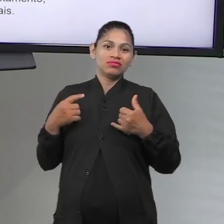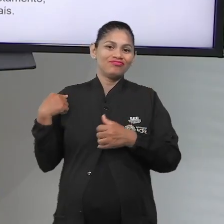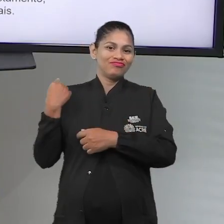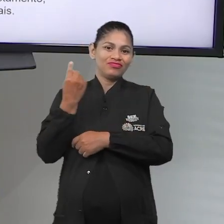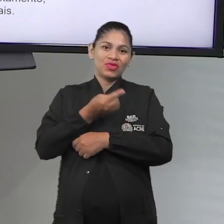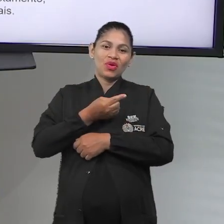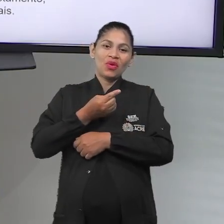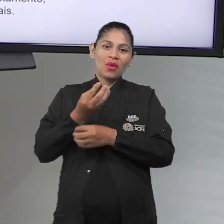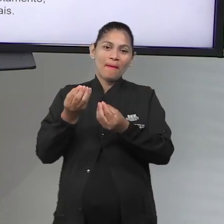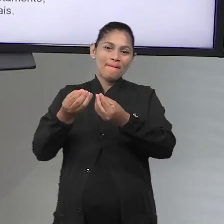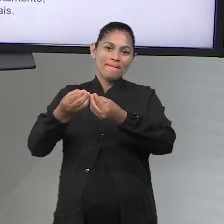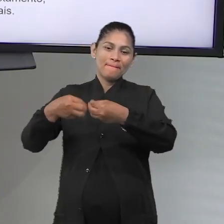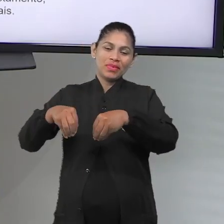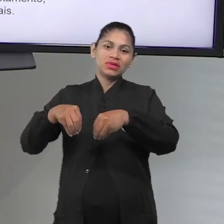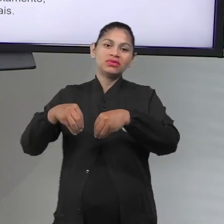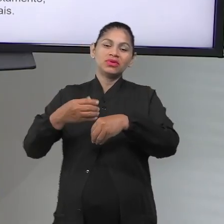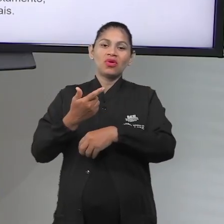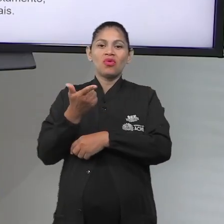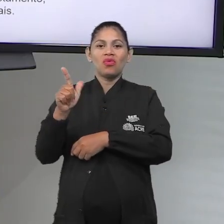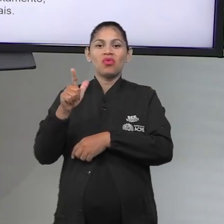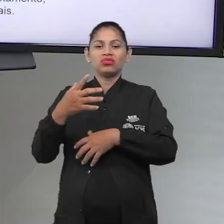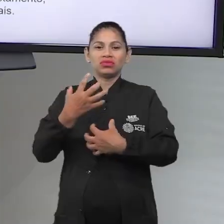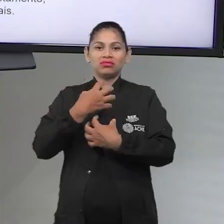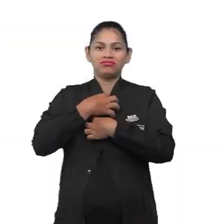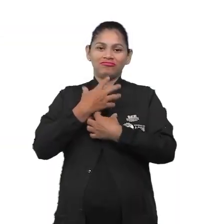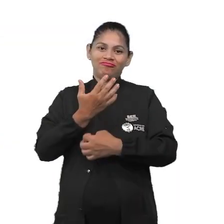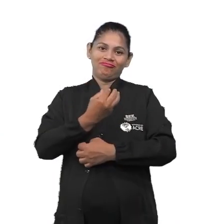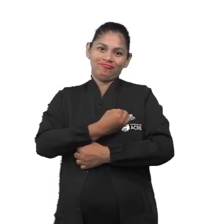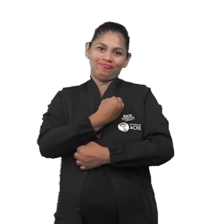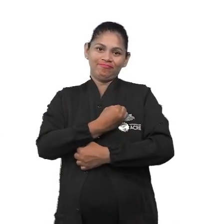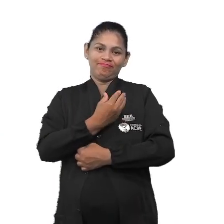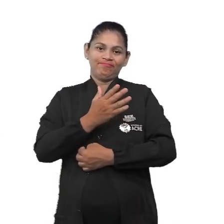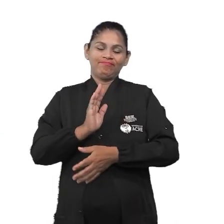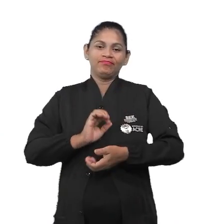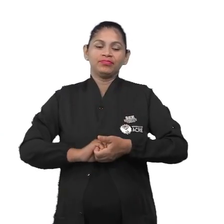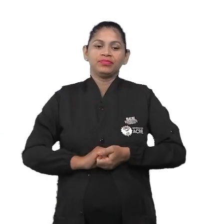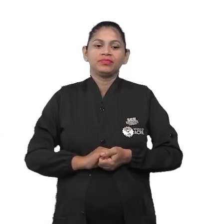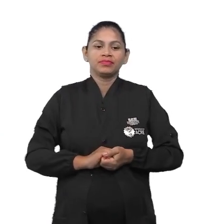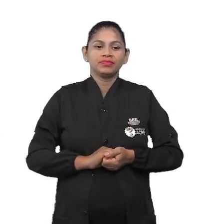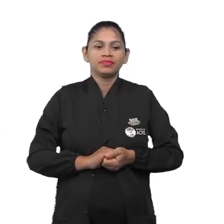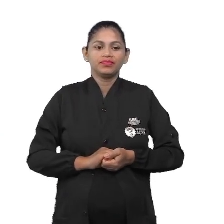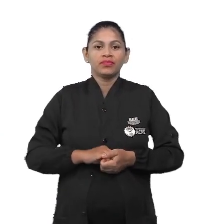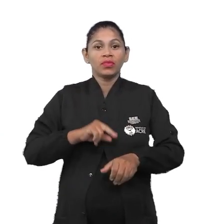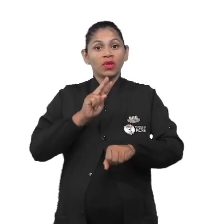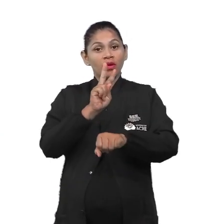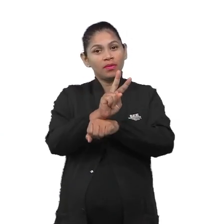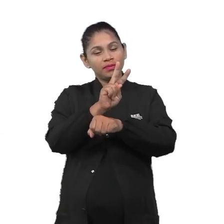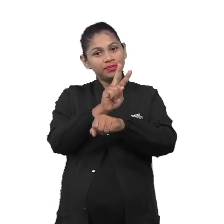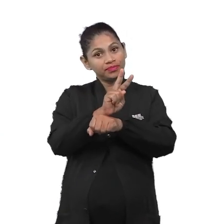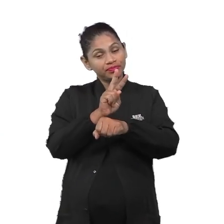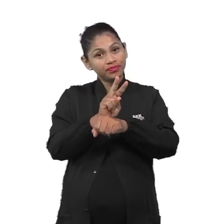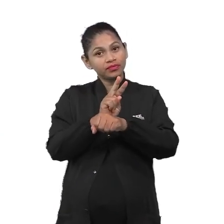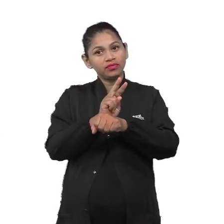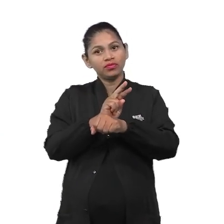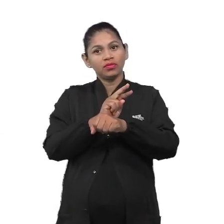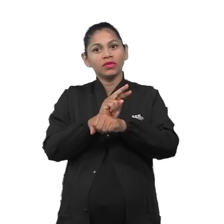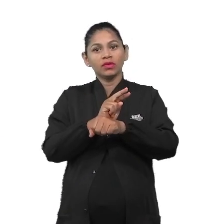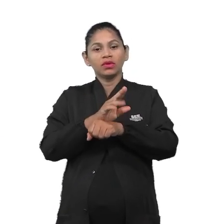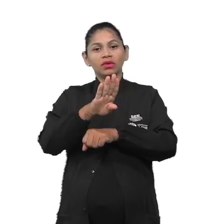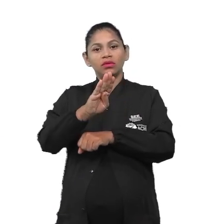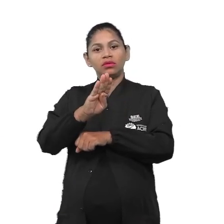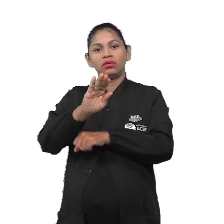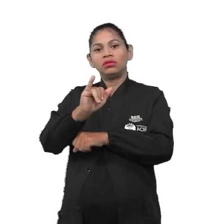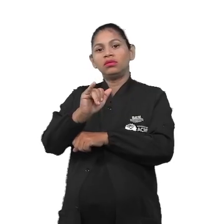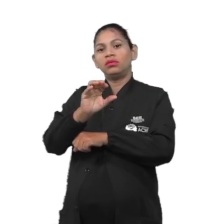Isso não tem graça nenhuma. Bom, sétimo, preservação da biodiversidade, com